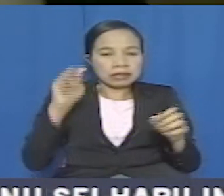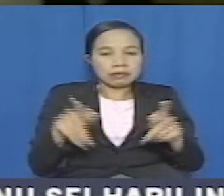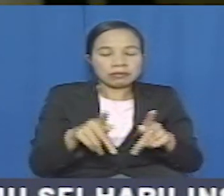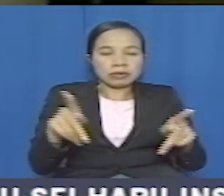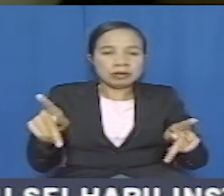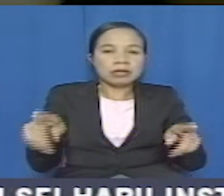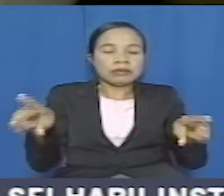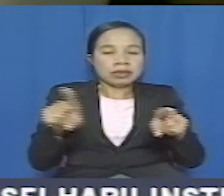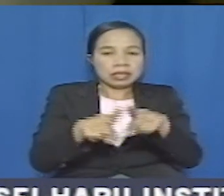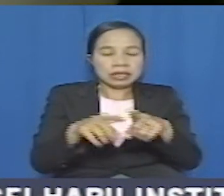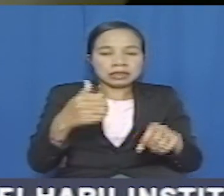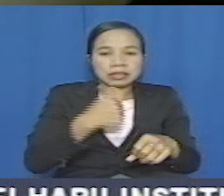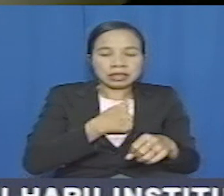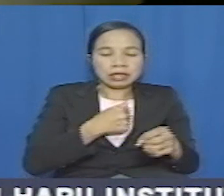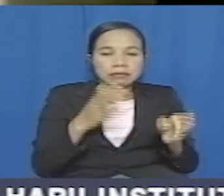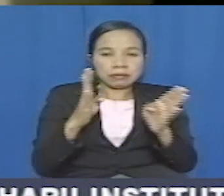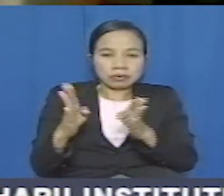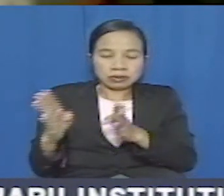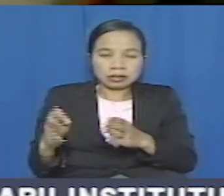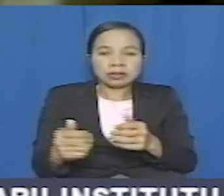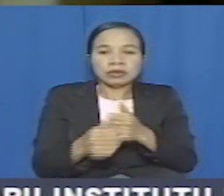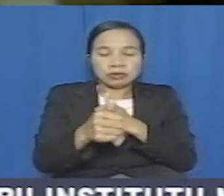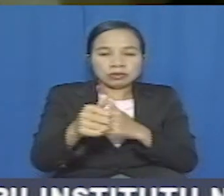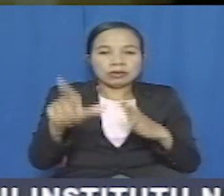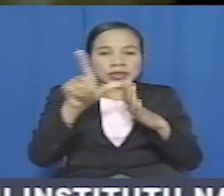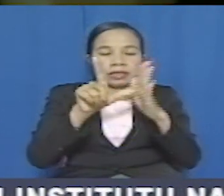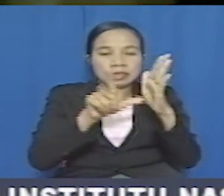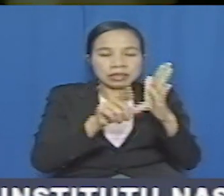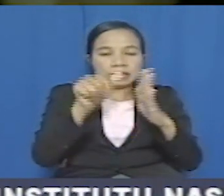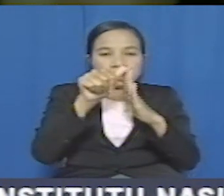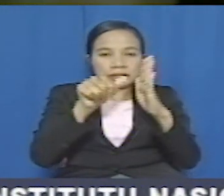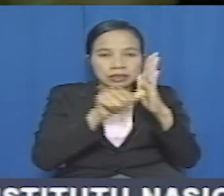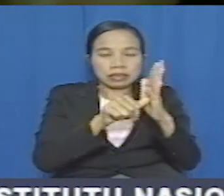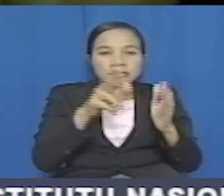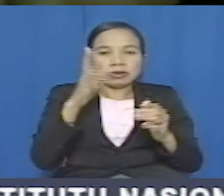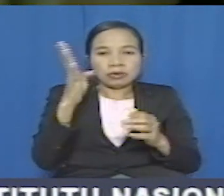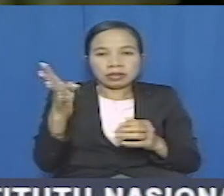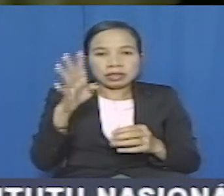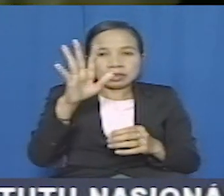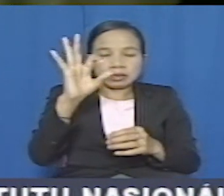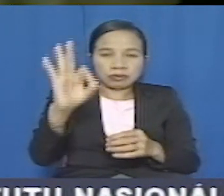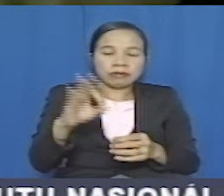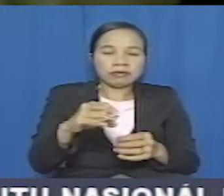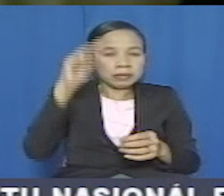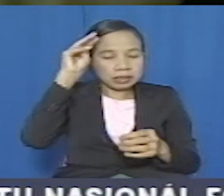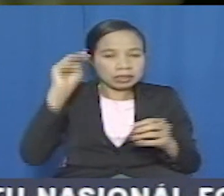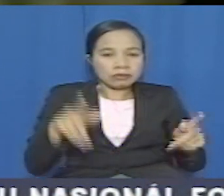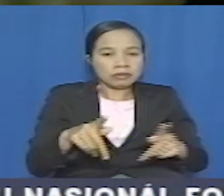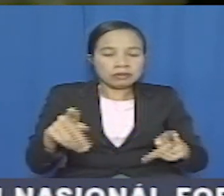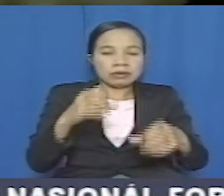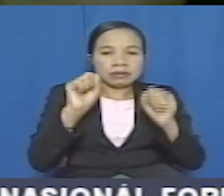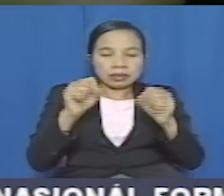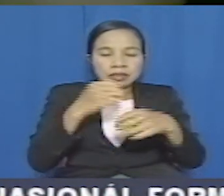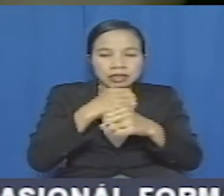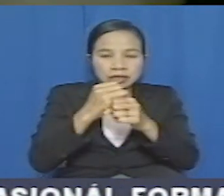não é um processo, nebe maca ter Código Processo Penal, artigo 49, tem cata Ministério Público, mas ele inicia o processo roto. Hoje,